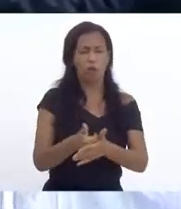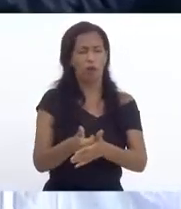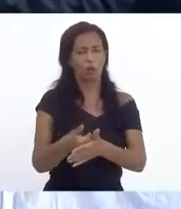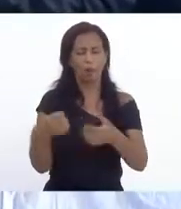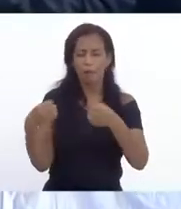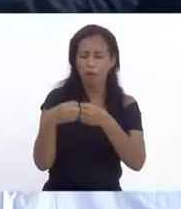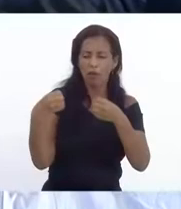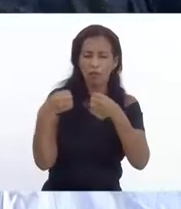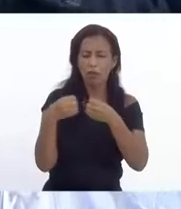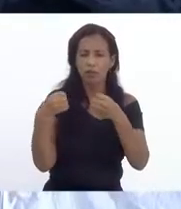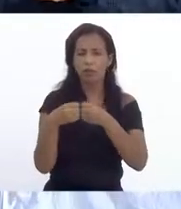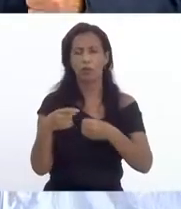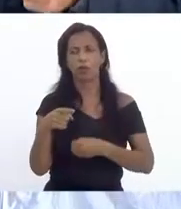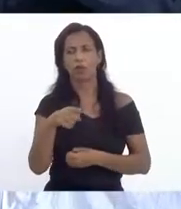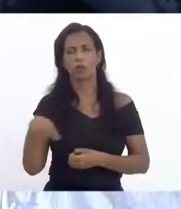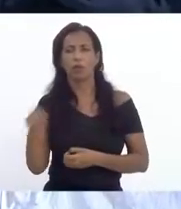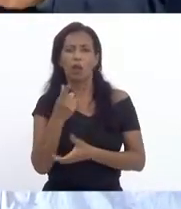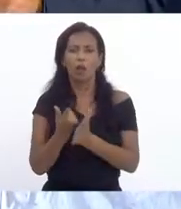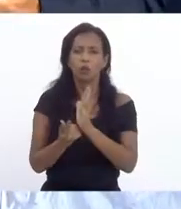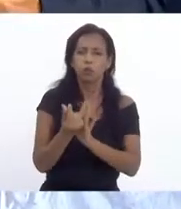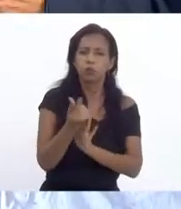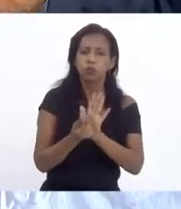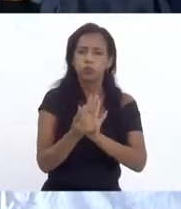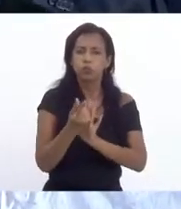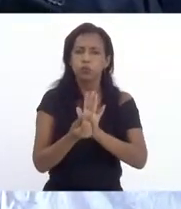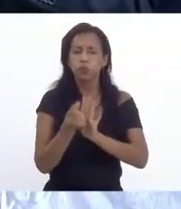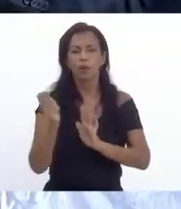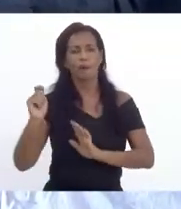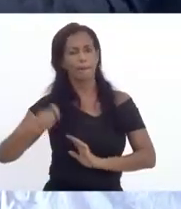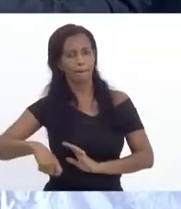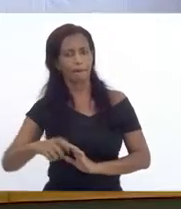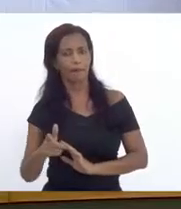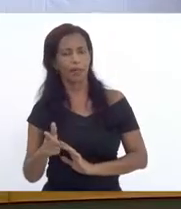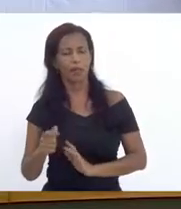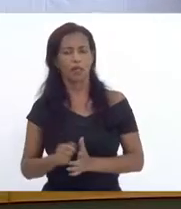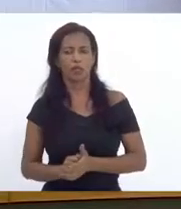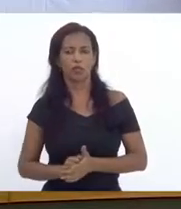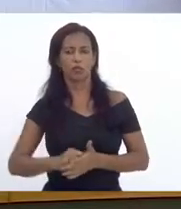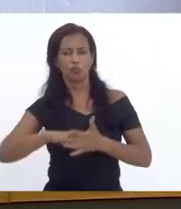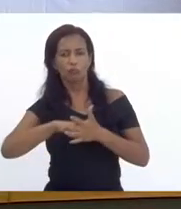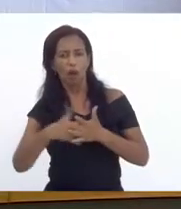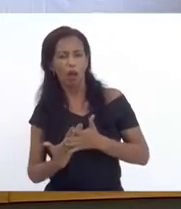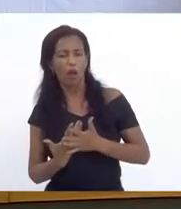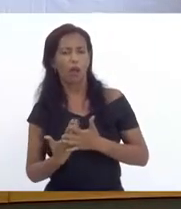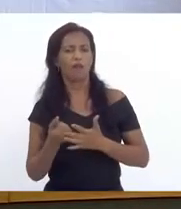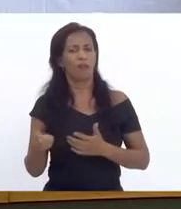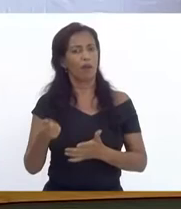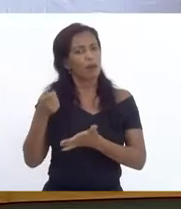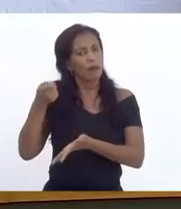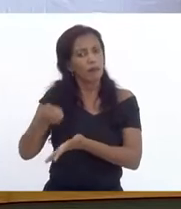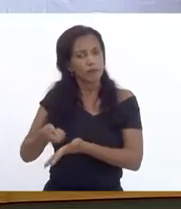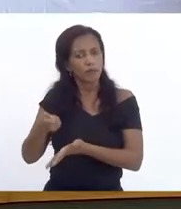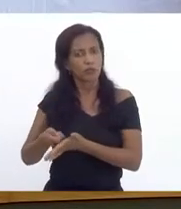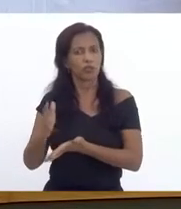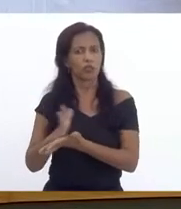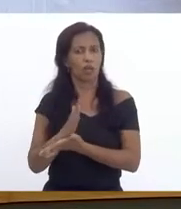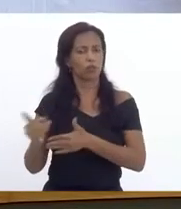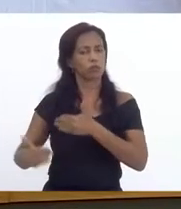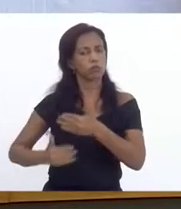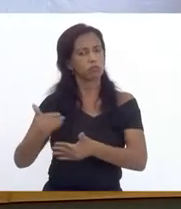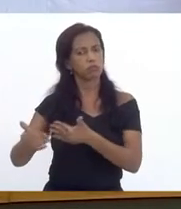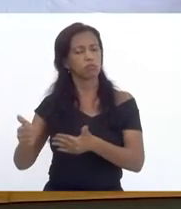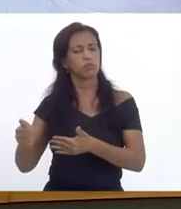muito próximo mesmo, que é questão de orçamento mesmo, de destravar a burocracia do Estado e garantir alguns avanços